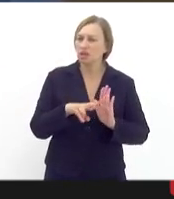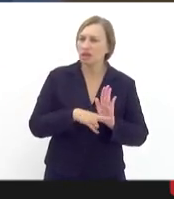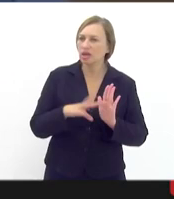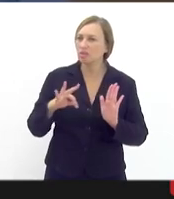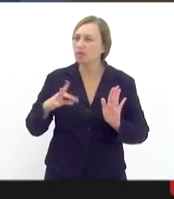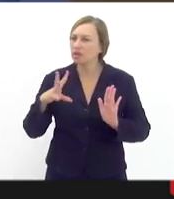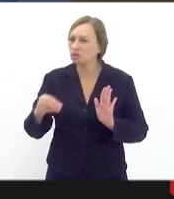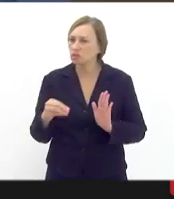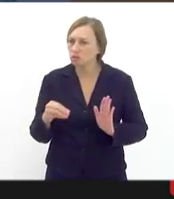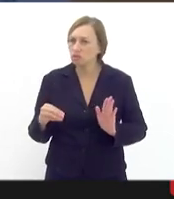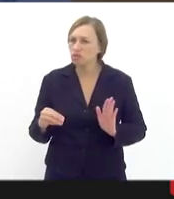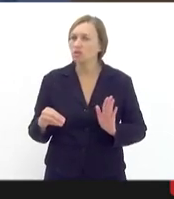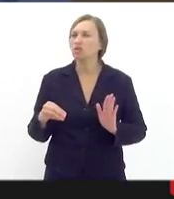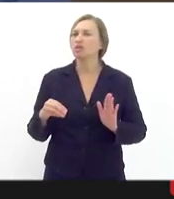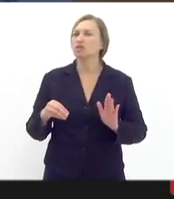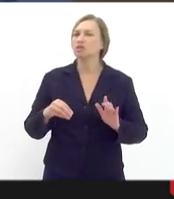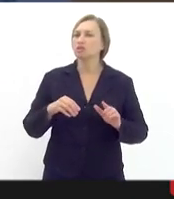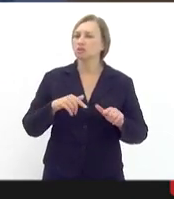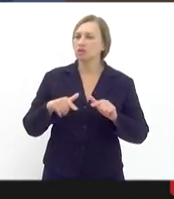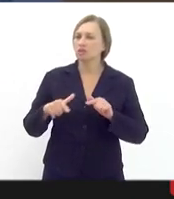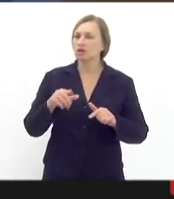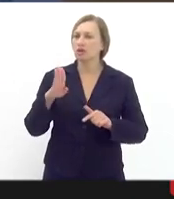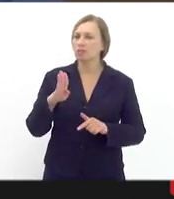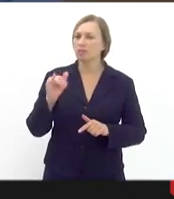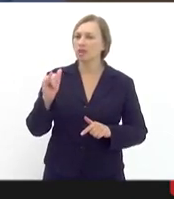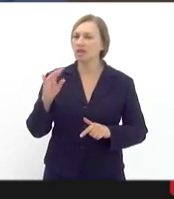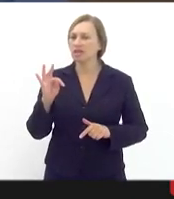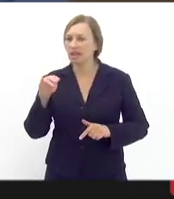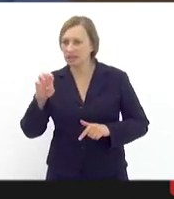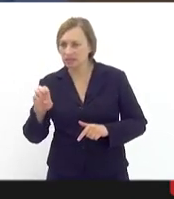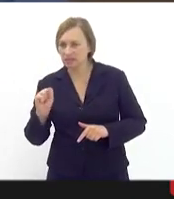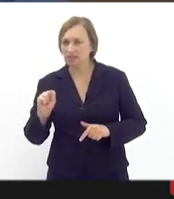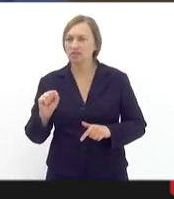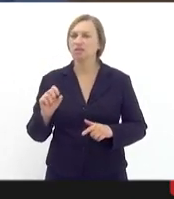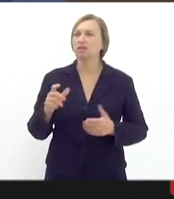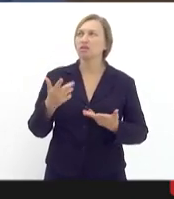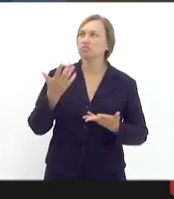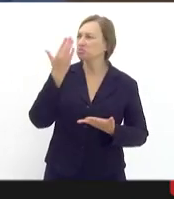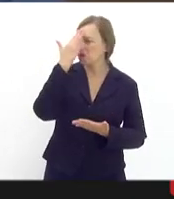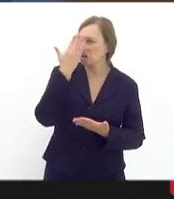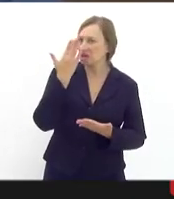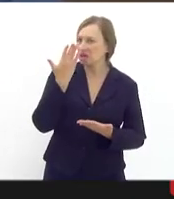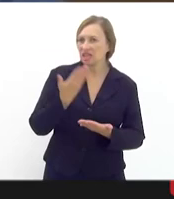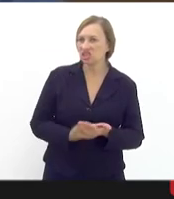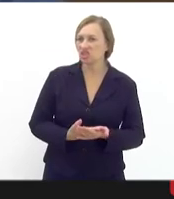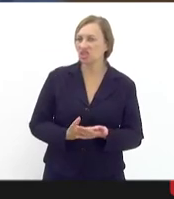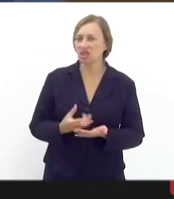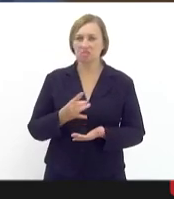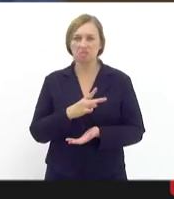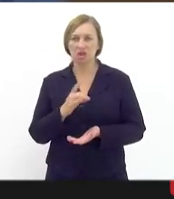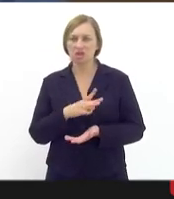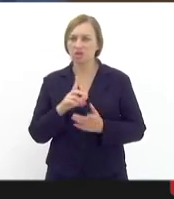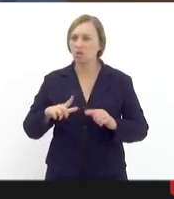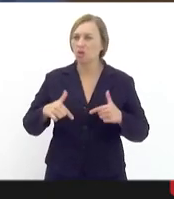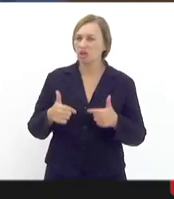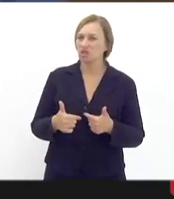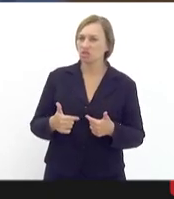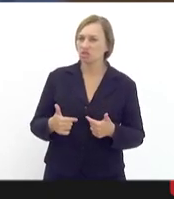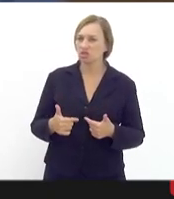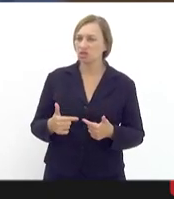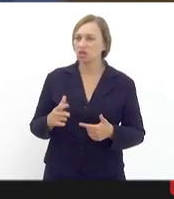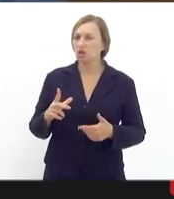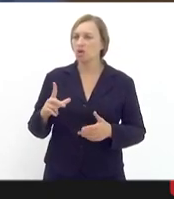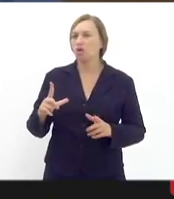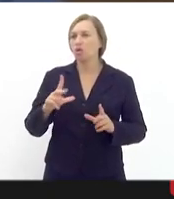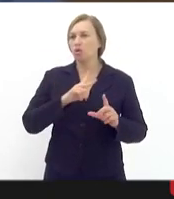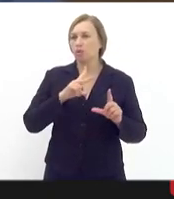todos, inclusive para o funcionamento dessas Big Techs. Não acredito que devamos nos intimidar com atitudes como a que o próprio Google